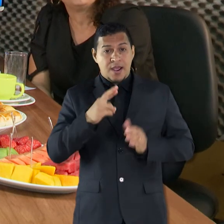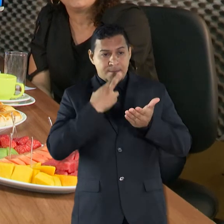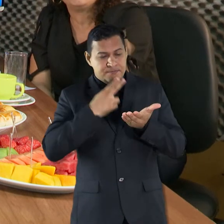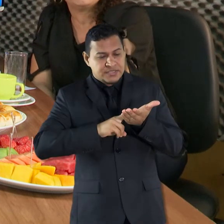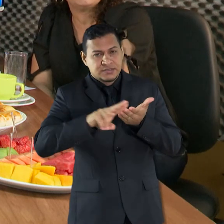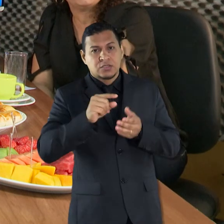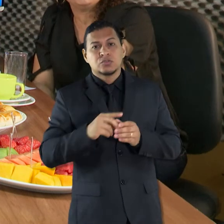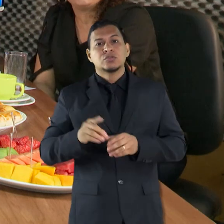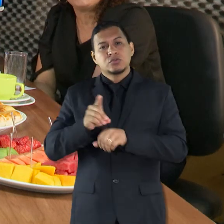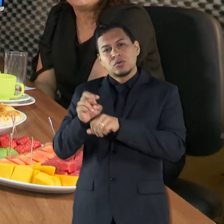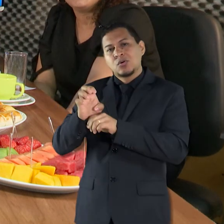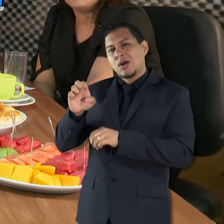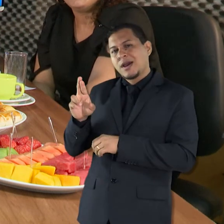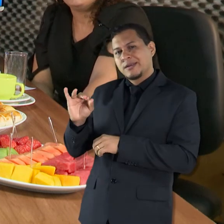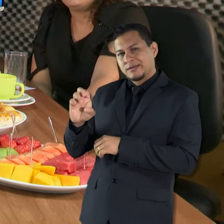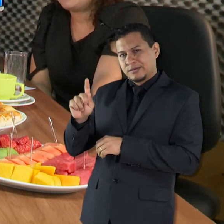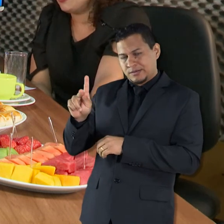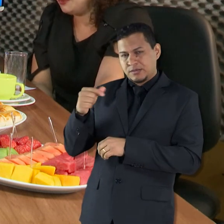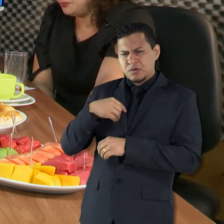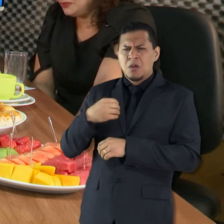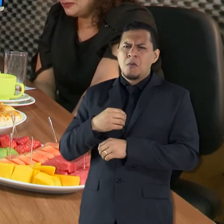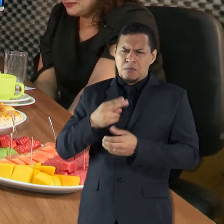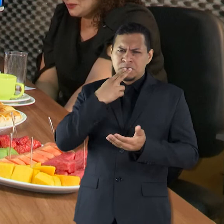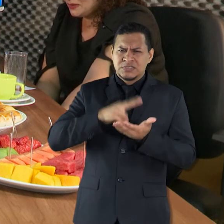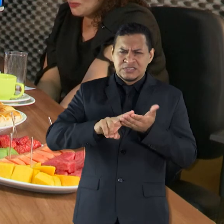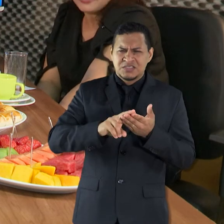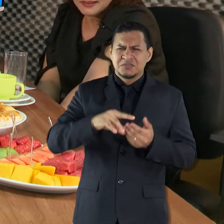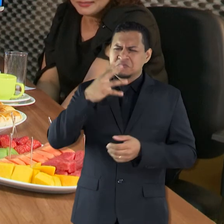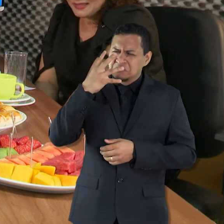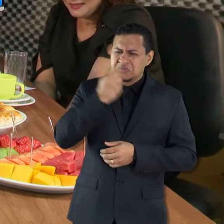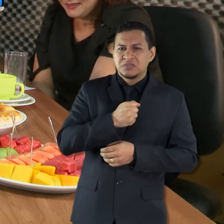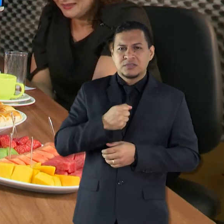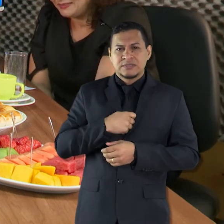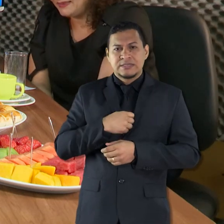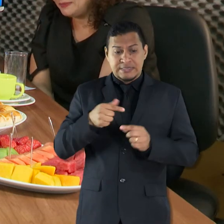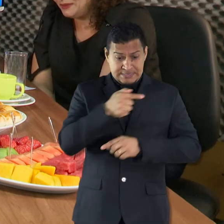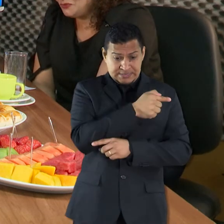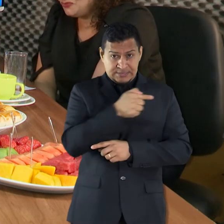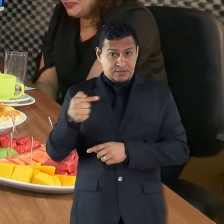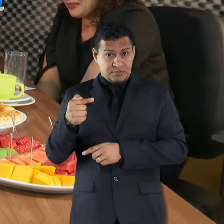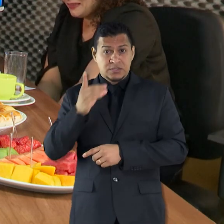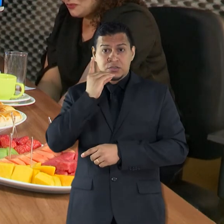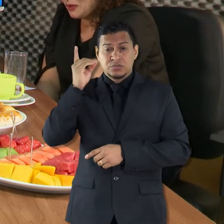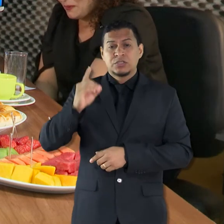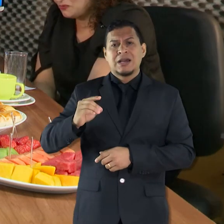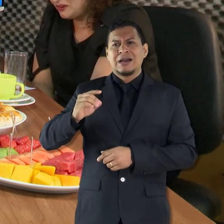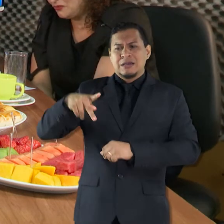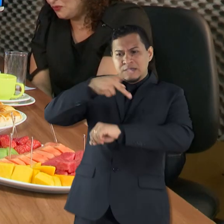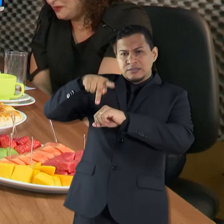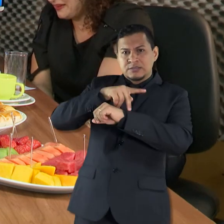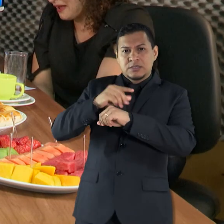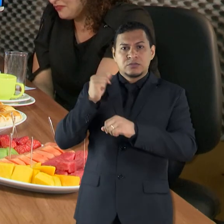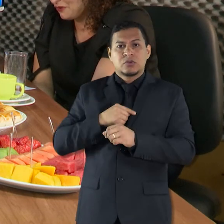do Dr. Eric aqui para todos nós. Uma mensagem muito bonita. Então aqui eu vou até ler, tá? Na semana do Dia Internacional para o